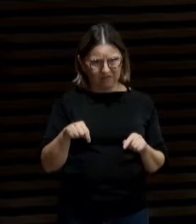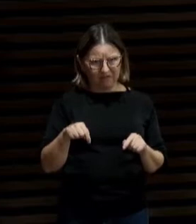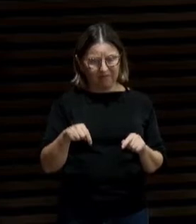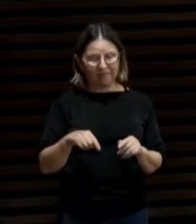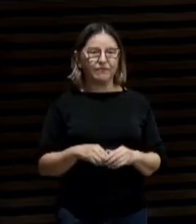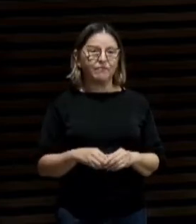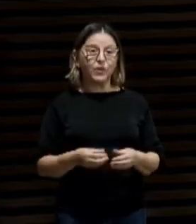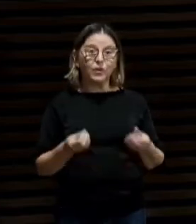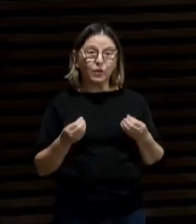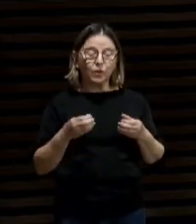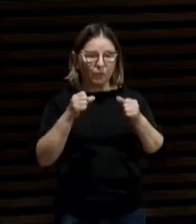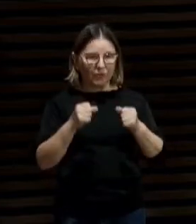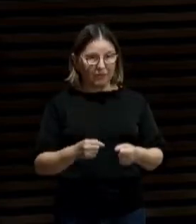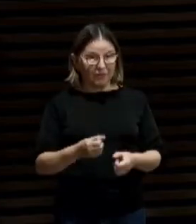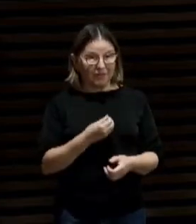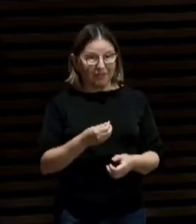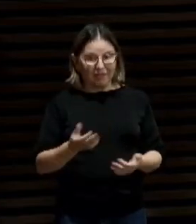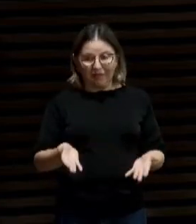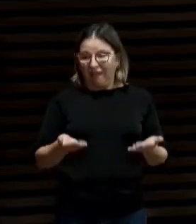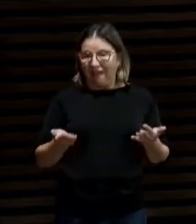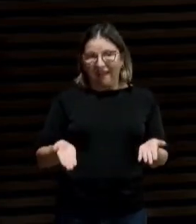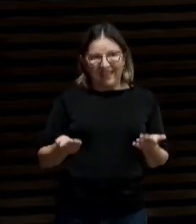Como é que a gente pode viver entusiasmado?